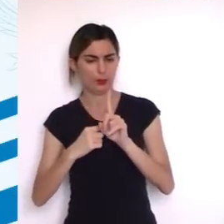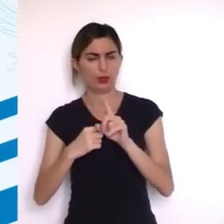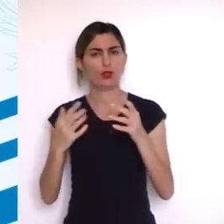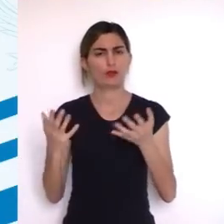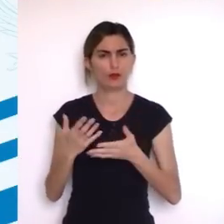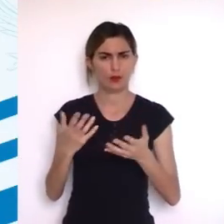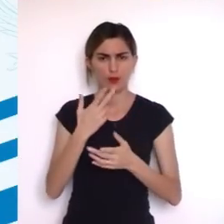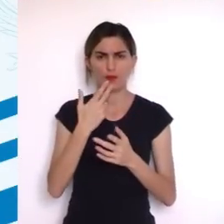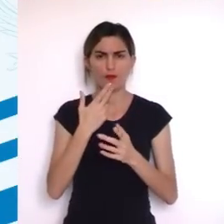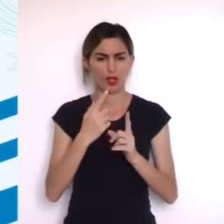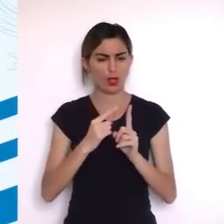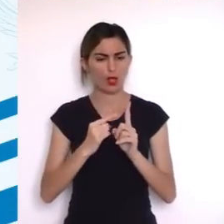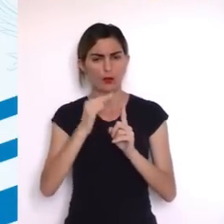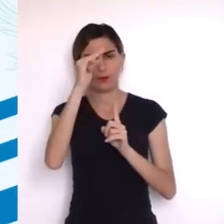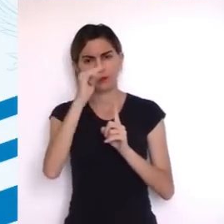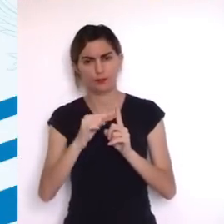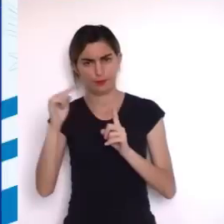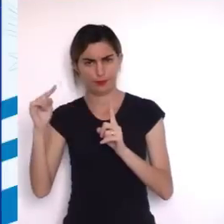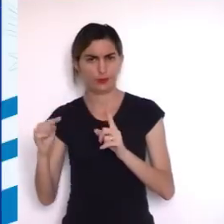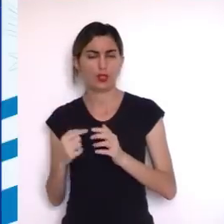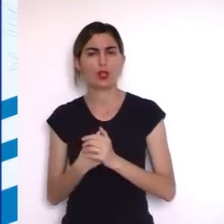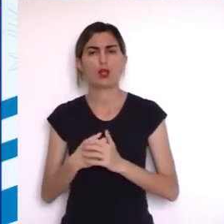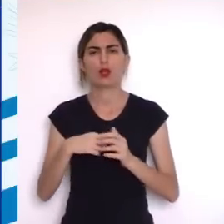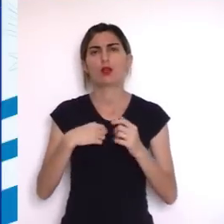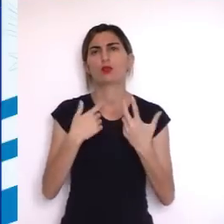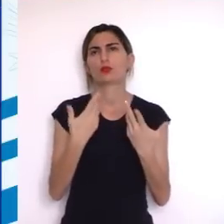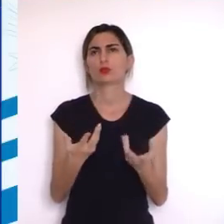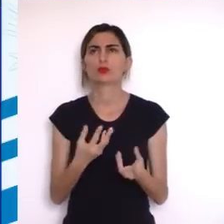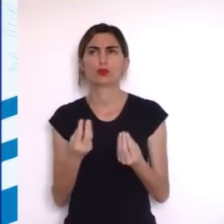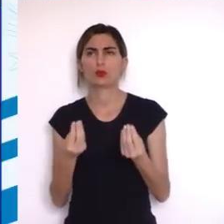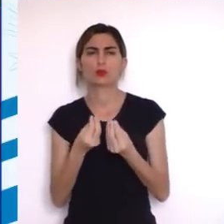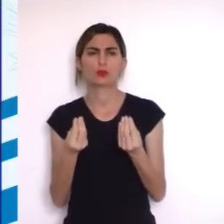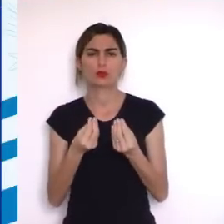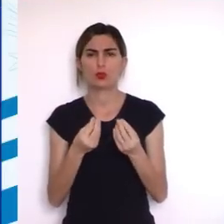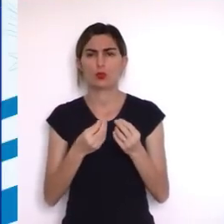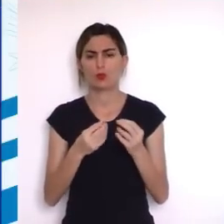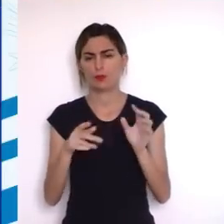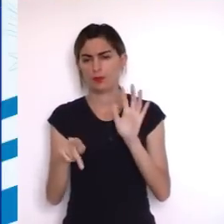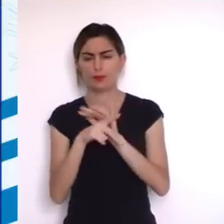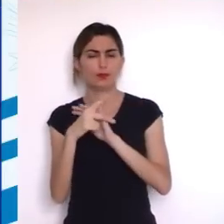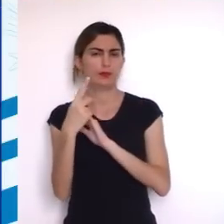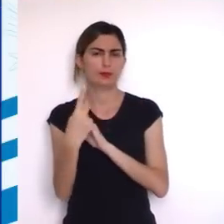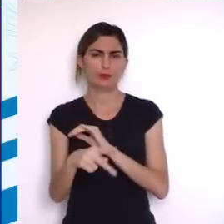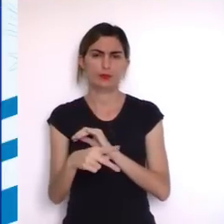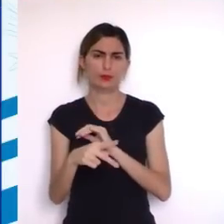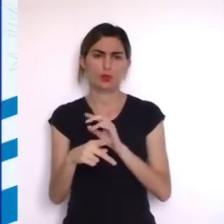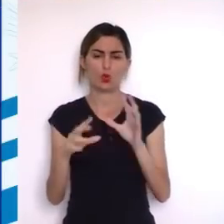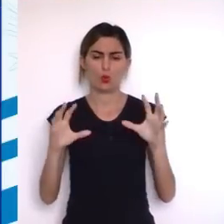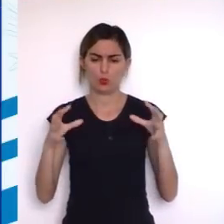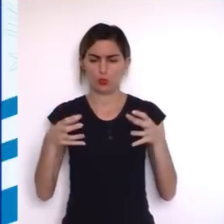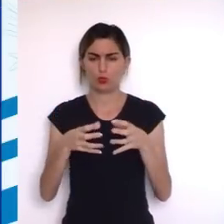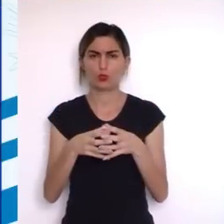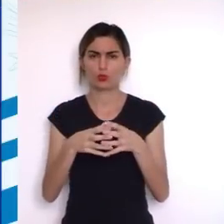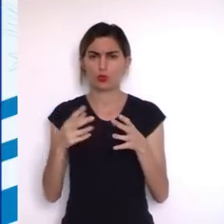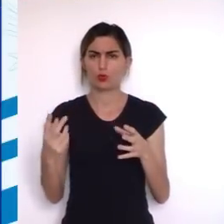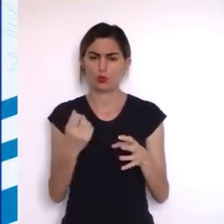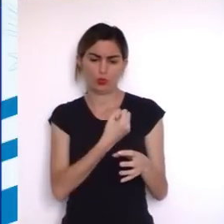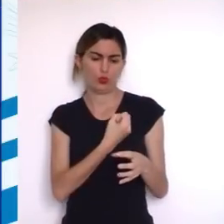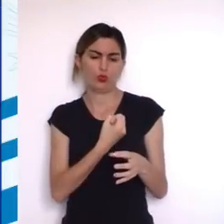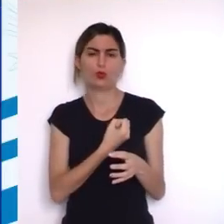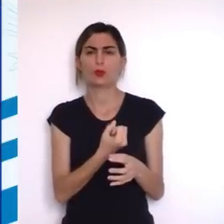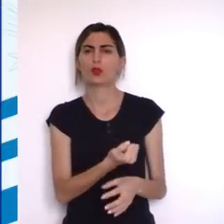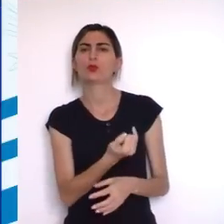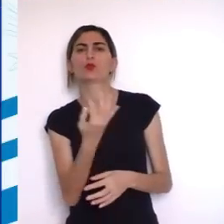temperatura, bora falar sobre as escalas, onde você vai, na realidade, corresponder a um conjunto de